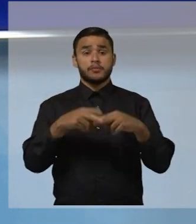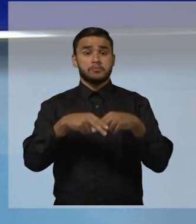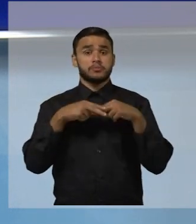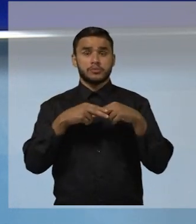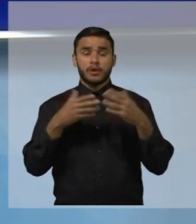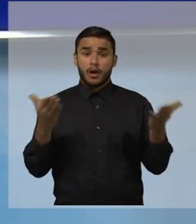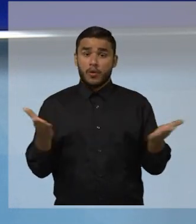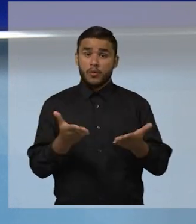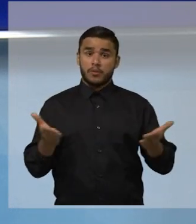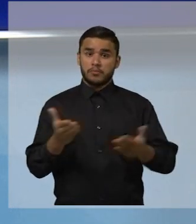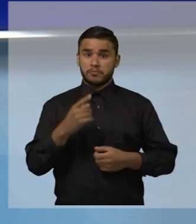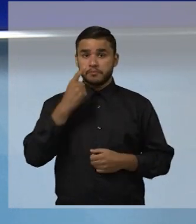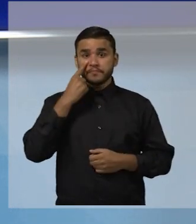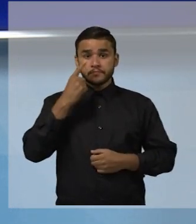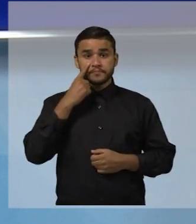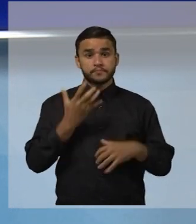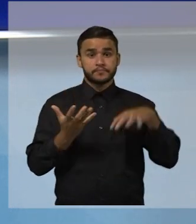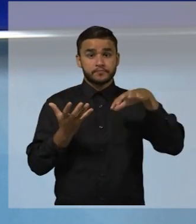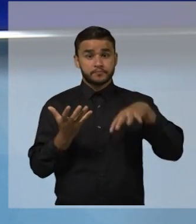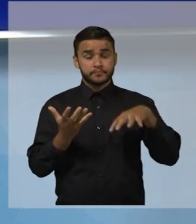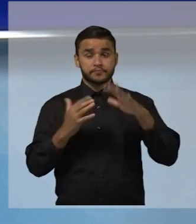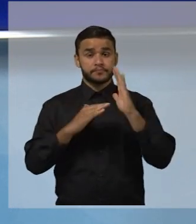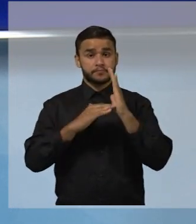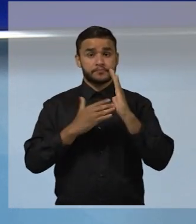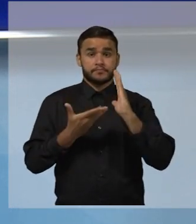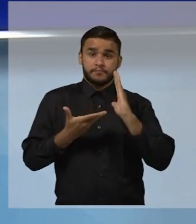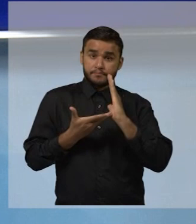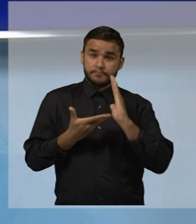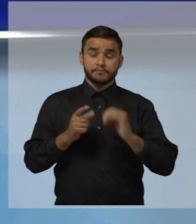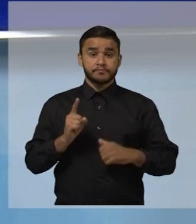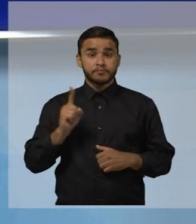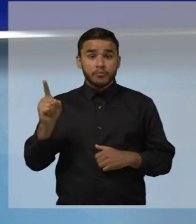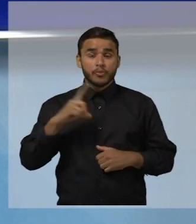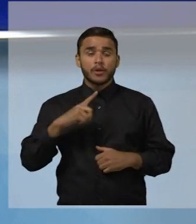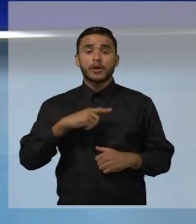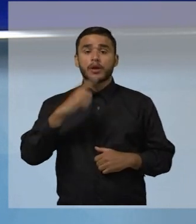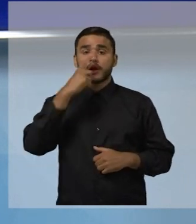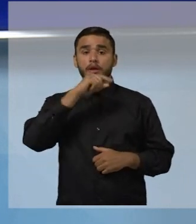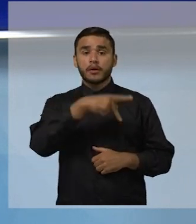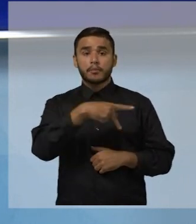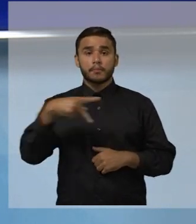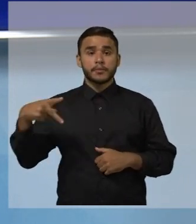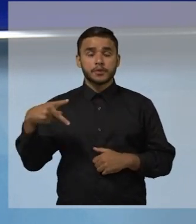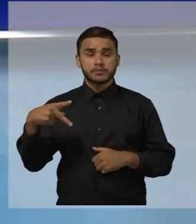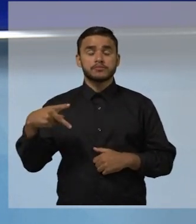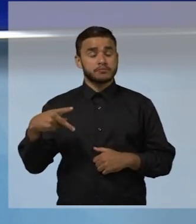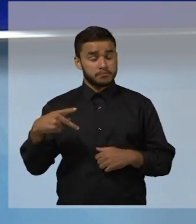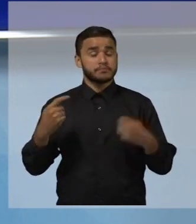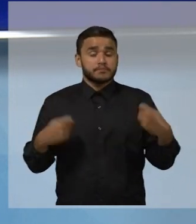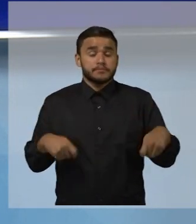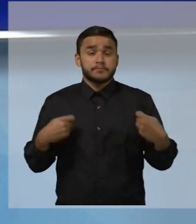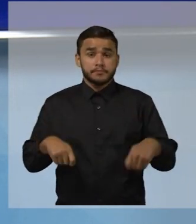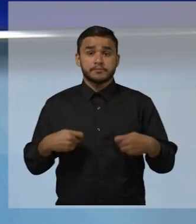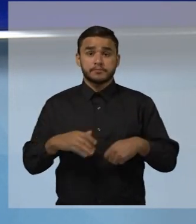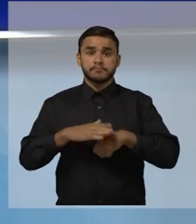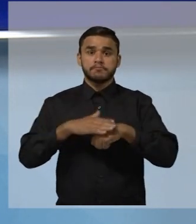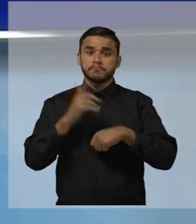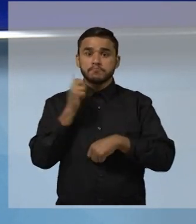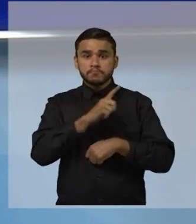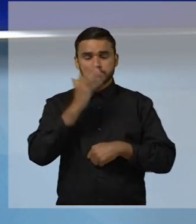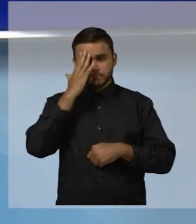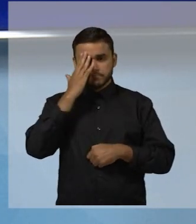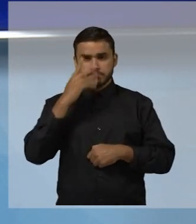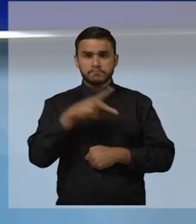para a eleição do presidente da Câmara dos Deputados e do Senado, que são essenciais para que o governo